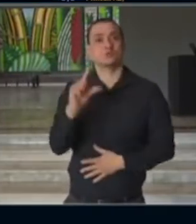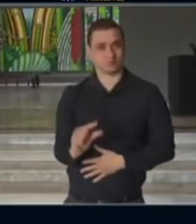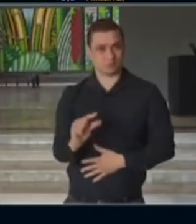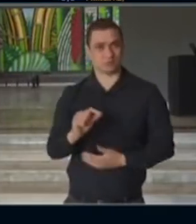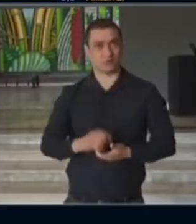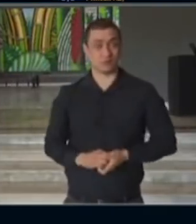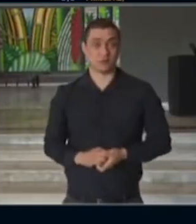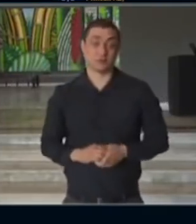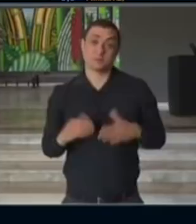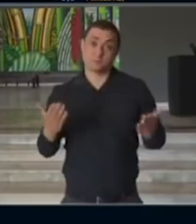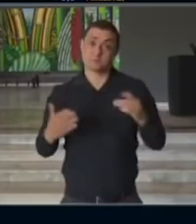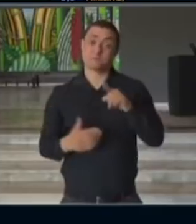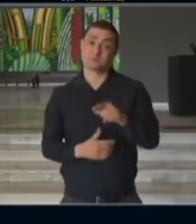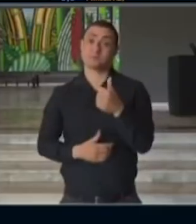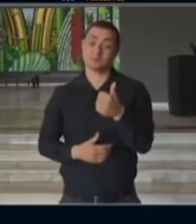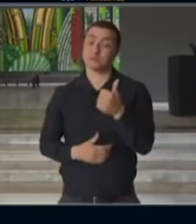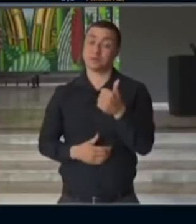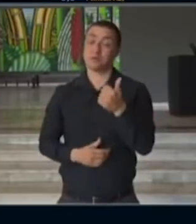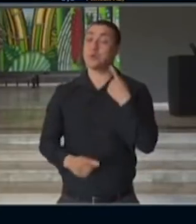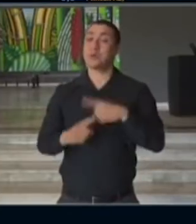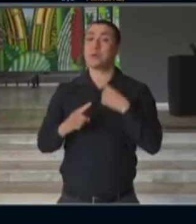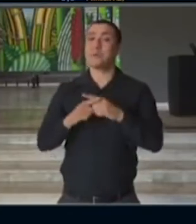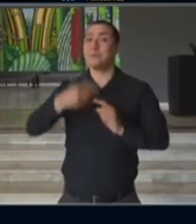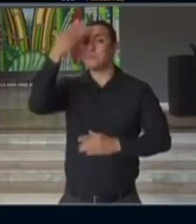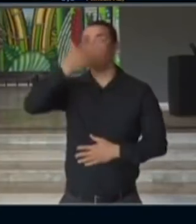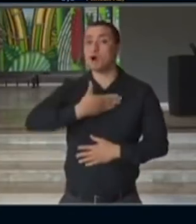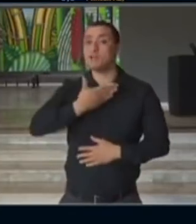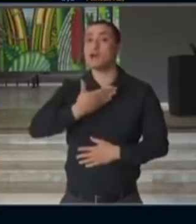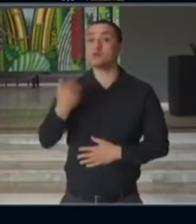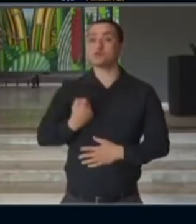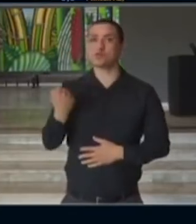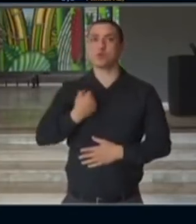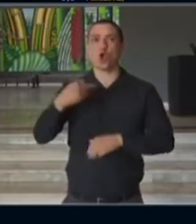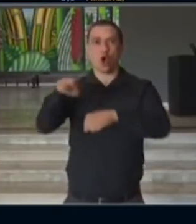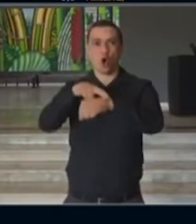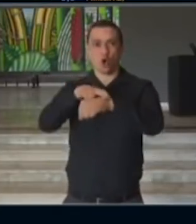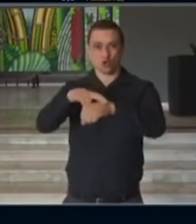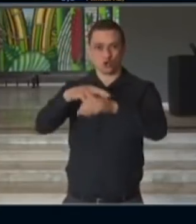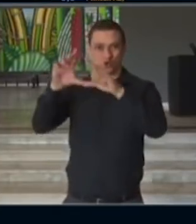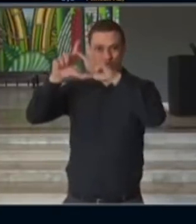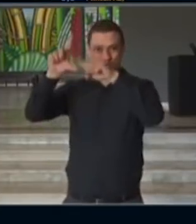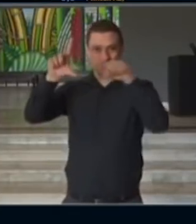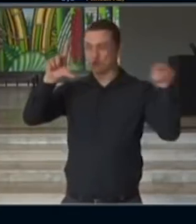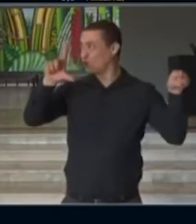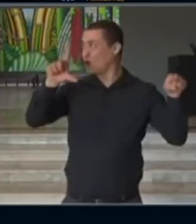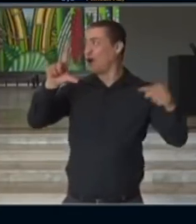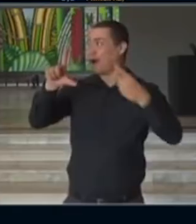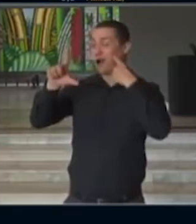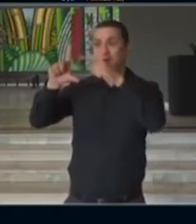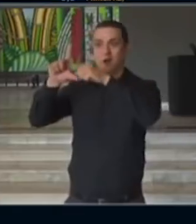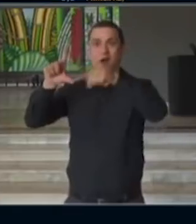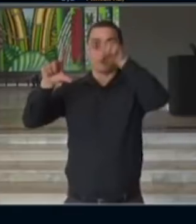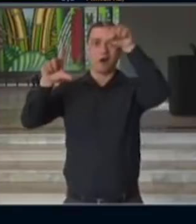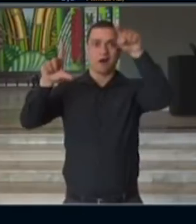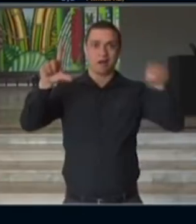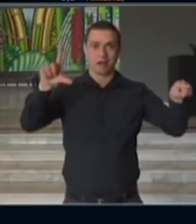Paulo, isso também demonstrado pela própria curva roxa, que mostra que a partir